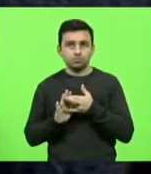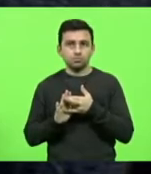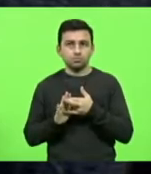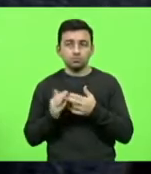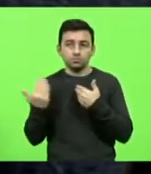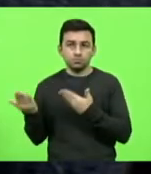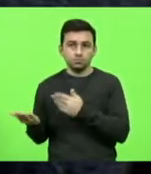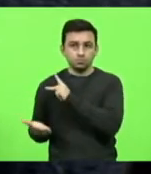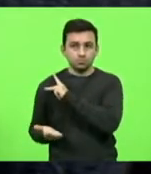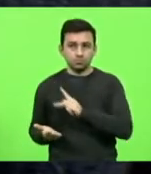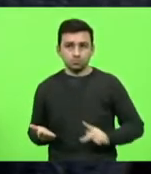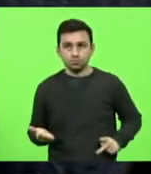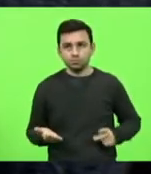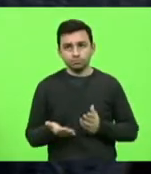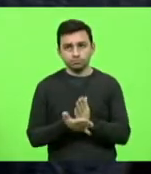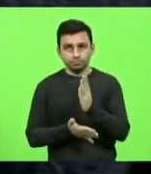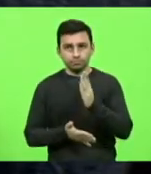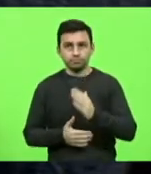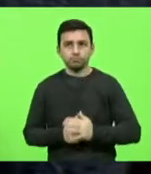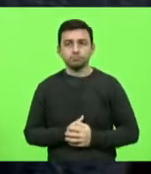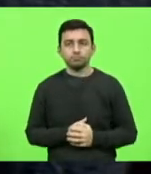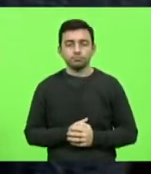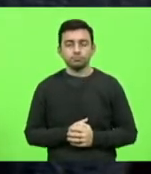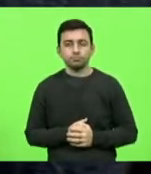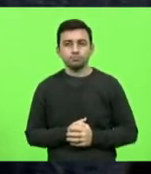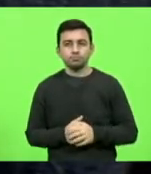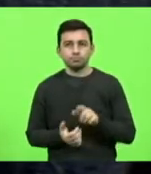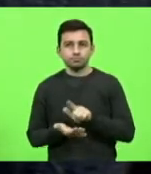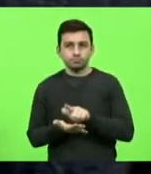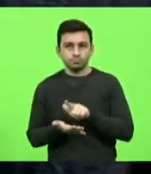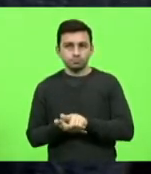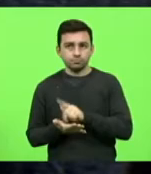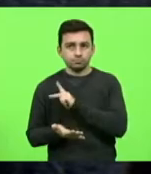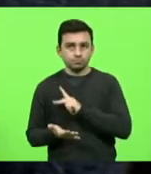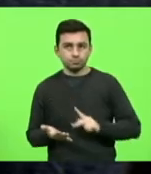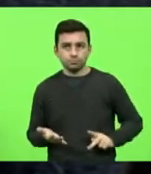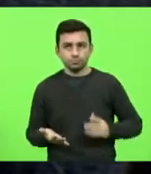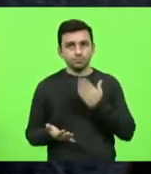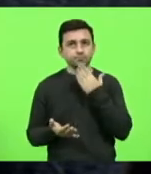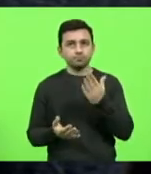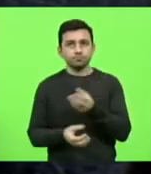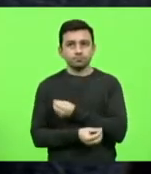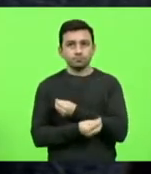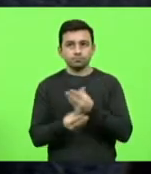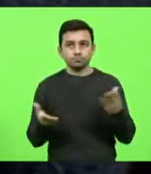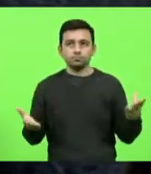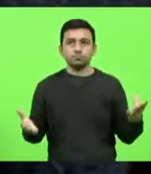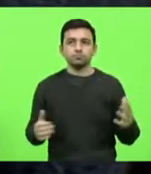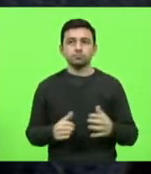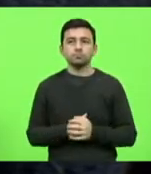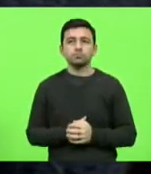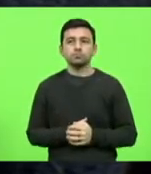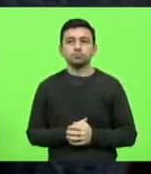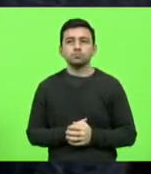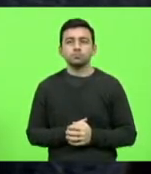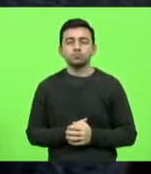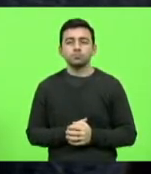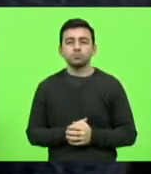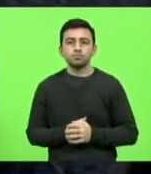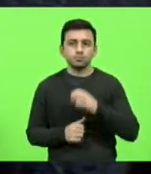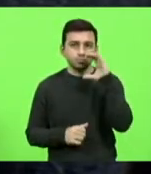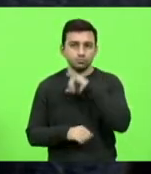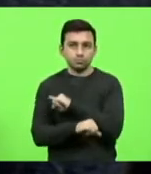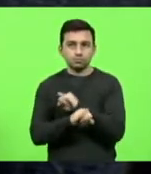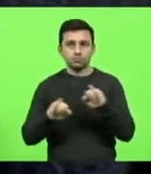presidente deu a por aprovada expediente. O senhor presidente solicitou que se procedesse à distribuição. Breves